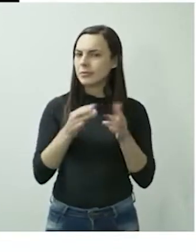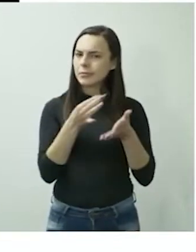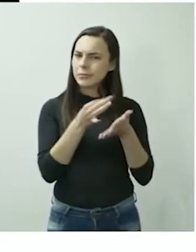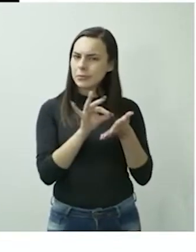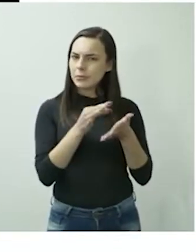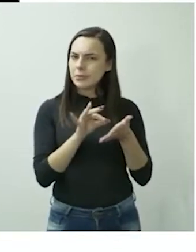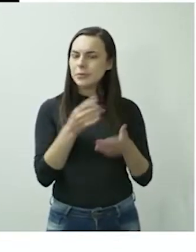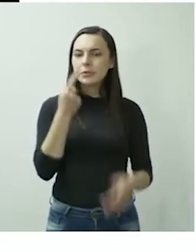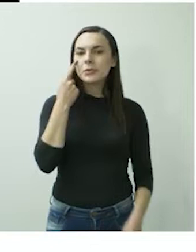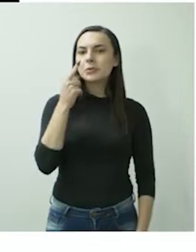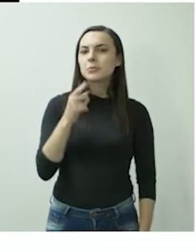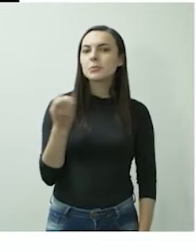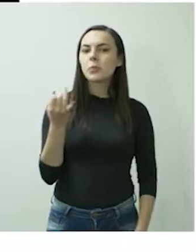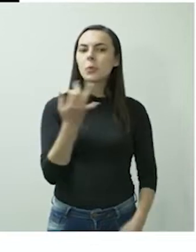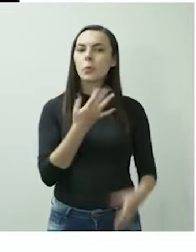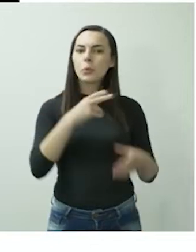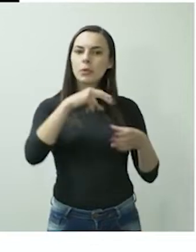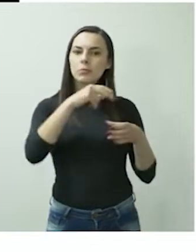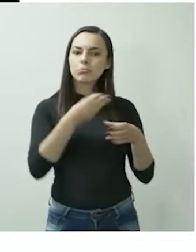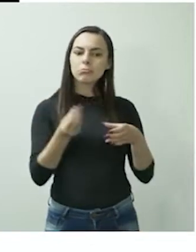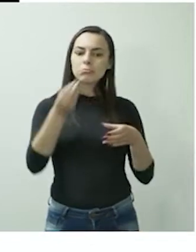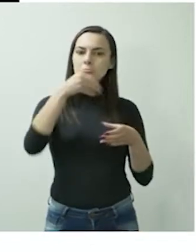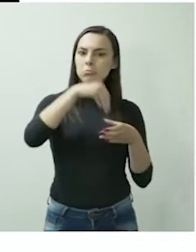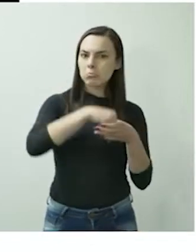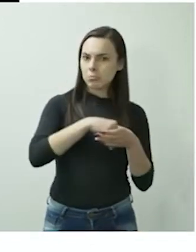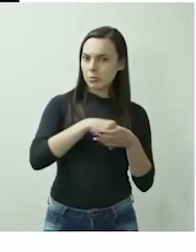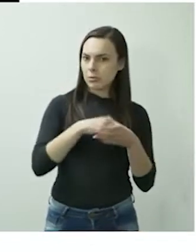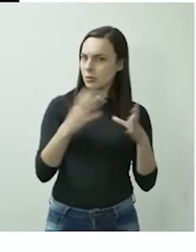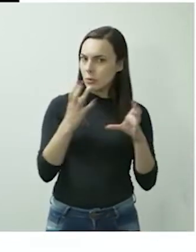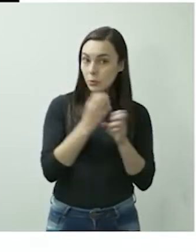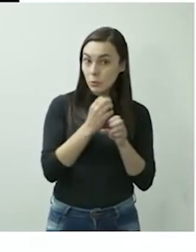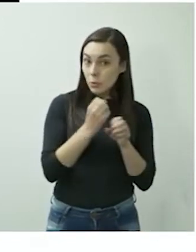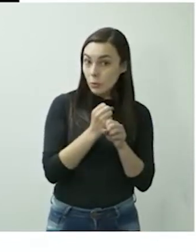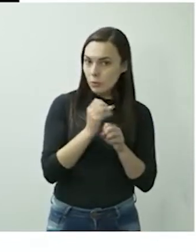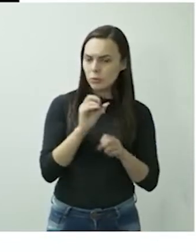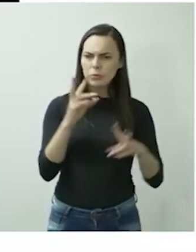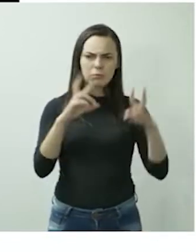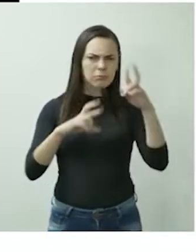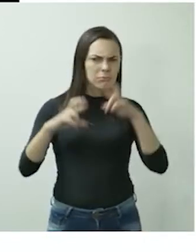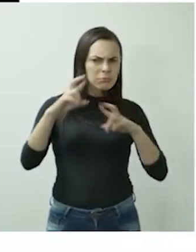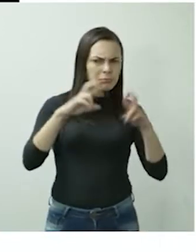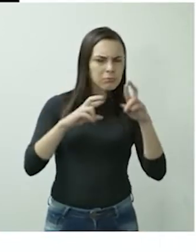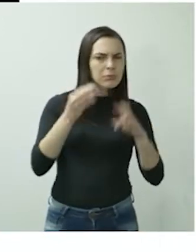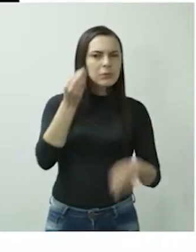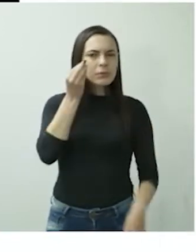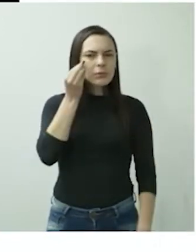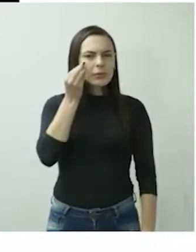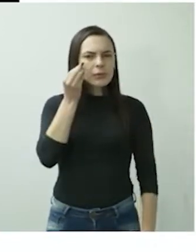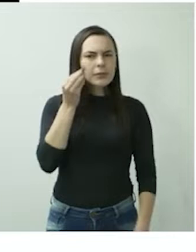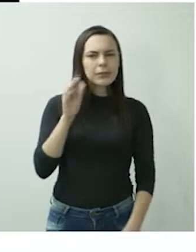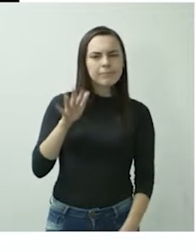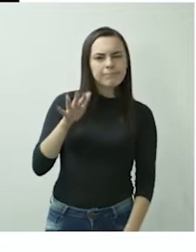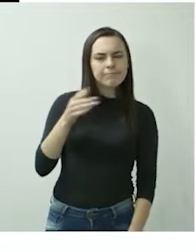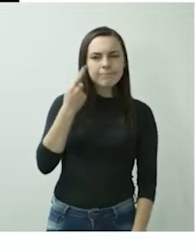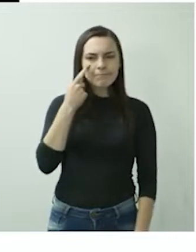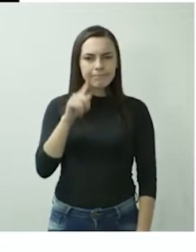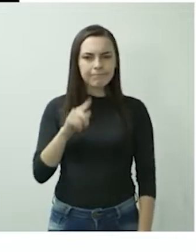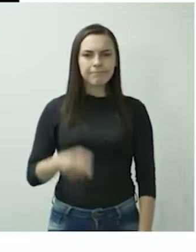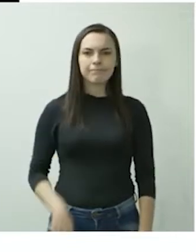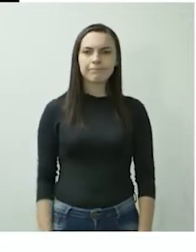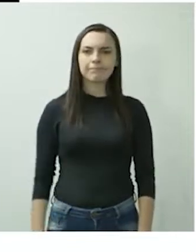descobrir quantas tampinhas tem no pote. Não contem, observe e tentem adivinhar.